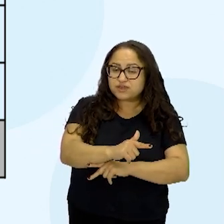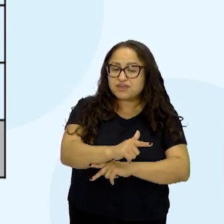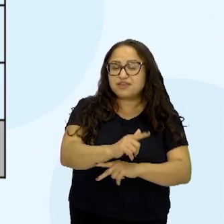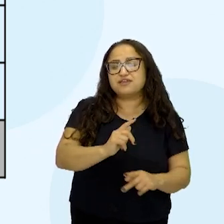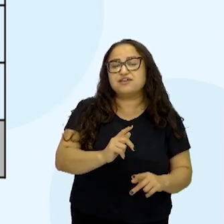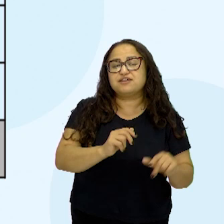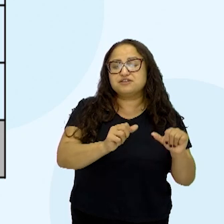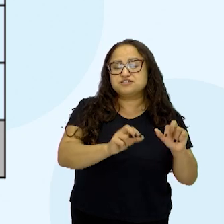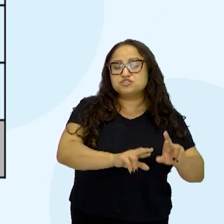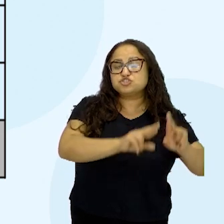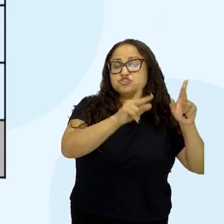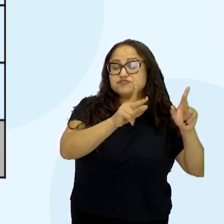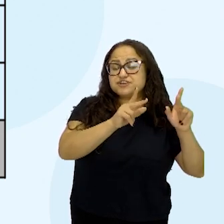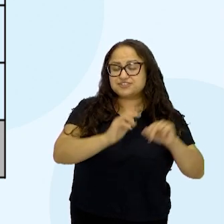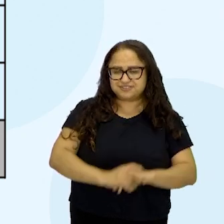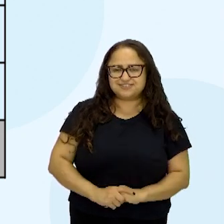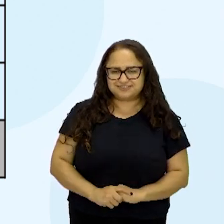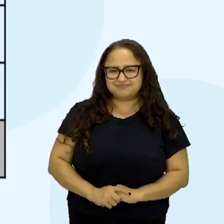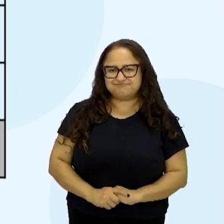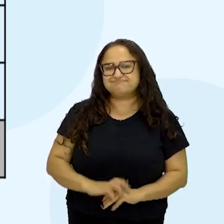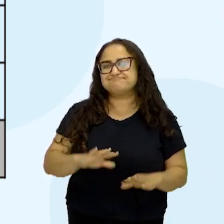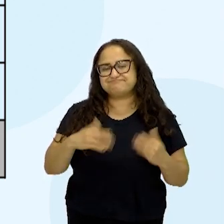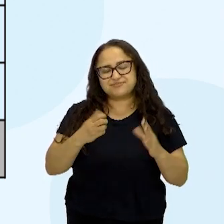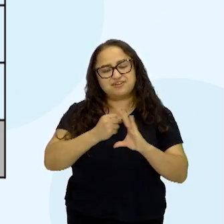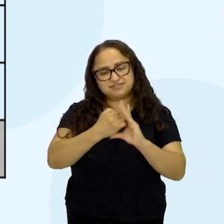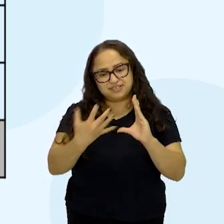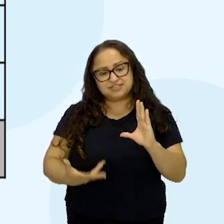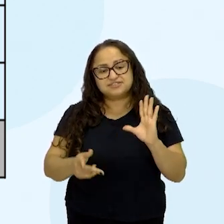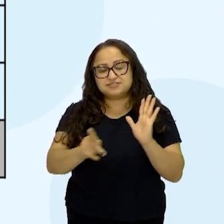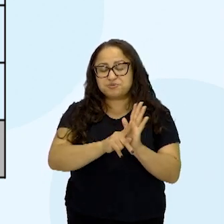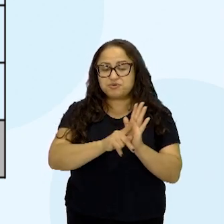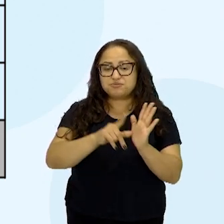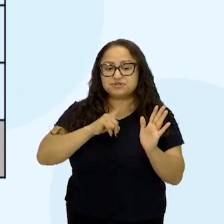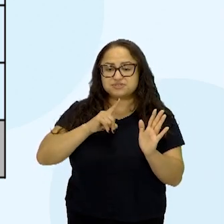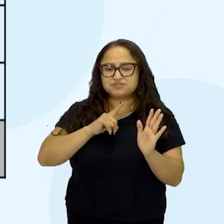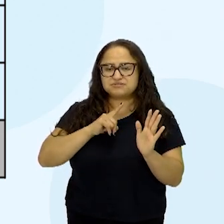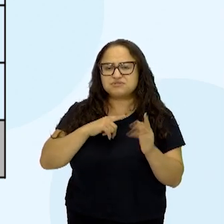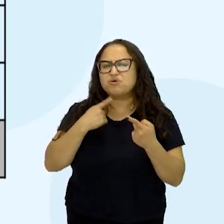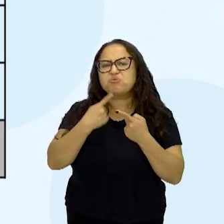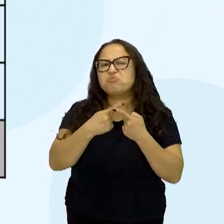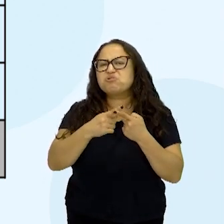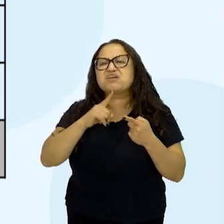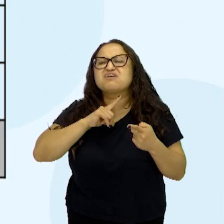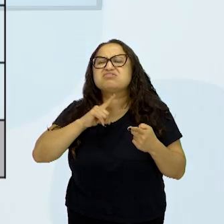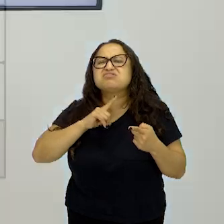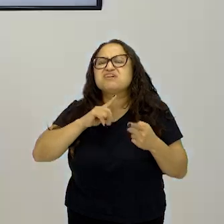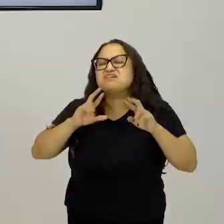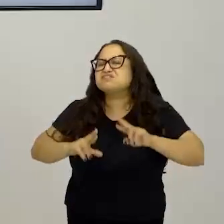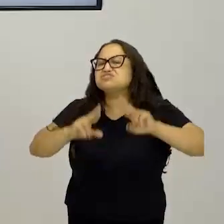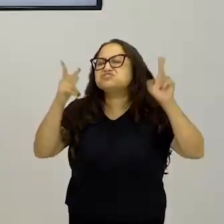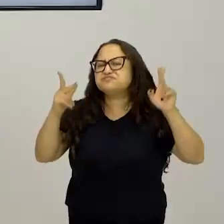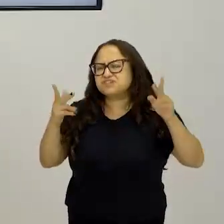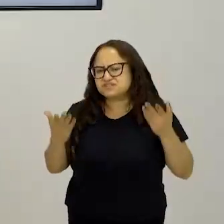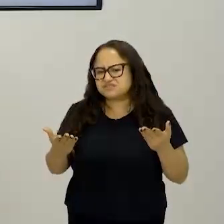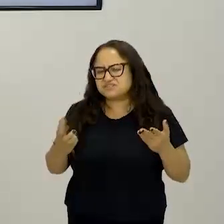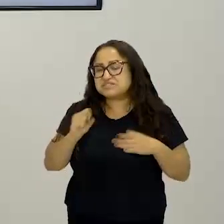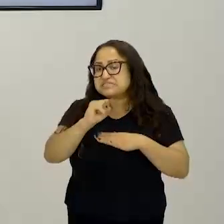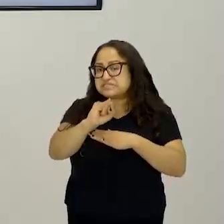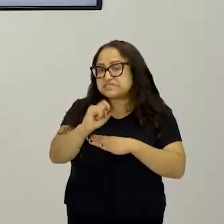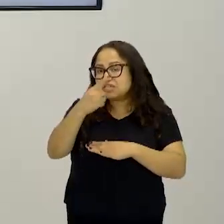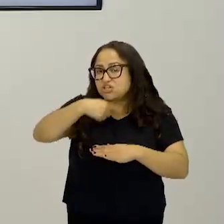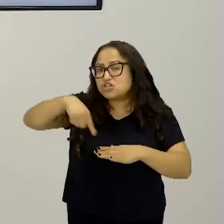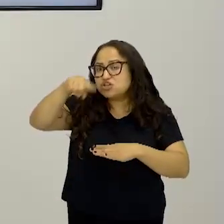ali das características que a gente colocou. Então, para que criar aí essas diferenças e os estereótipos, né, se todos